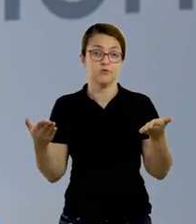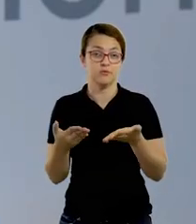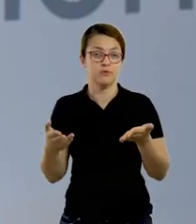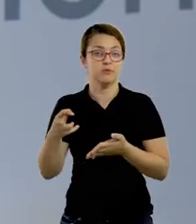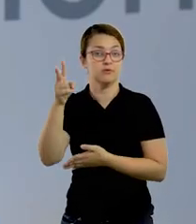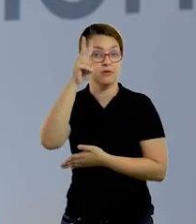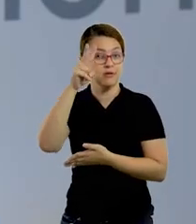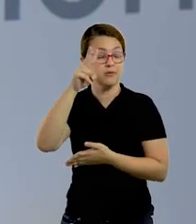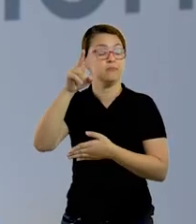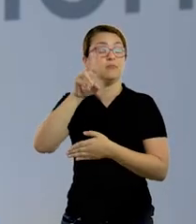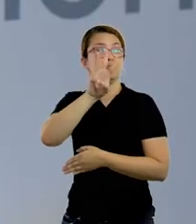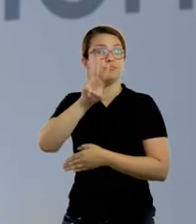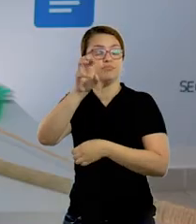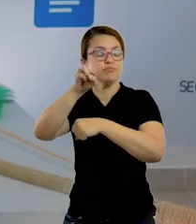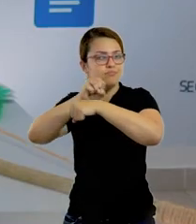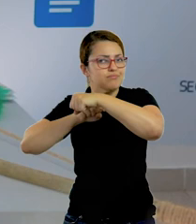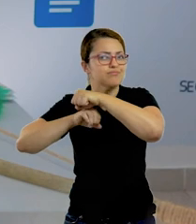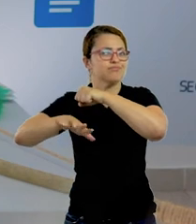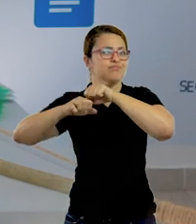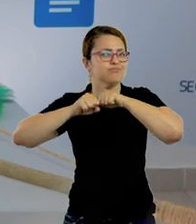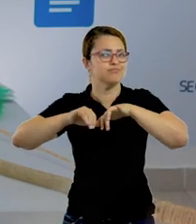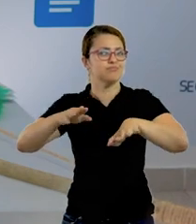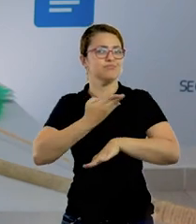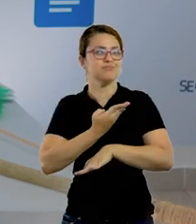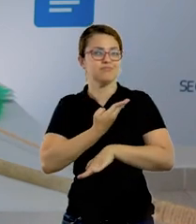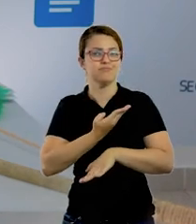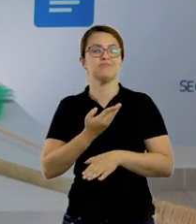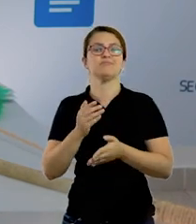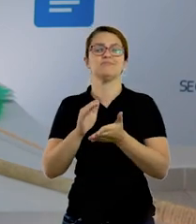foram as atividades de hoje. Não se esqueçam de compartilhar o link